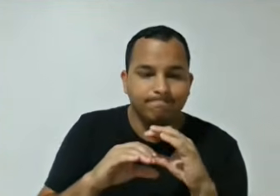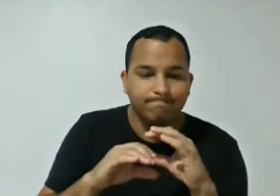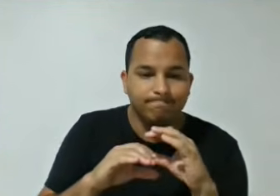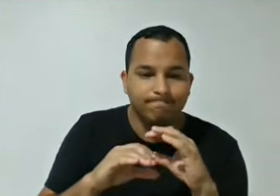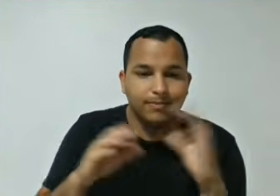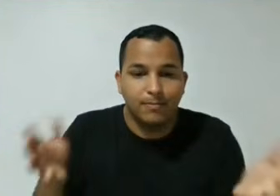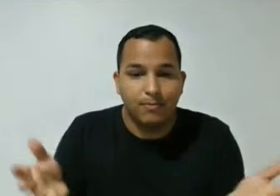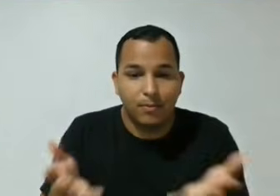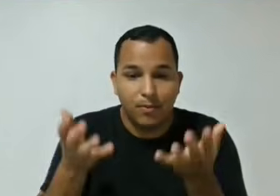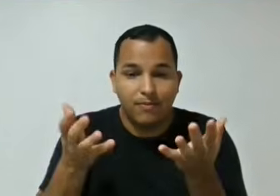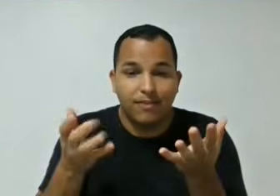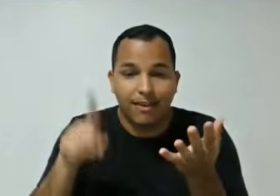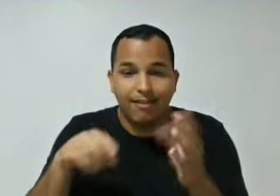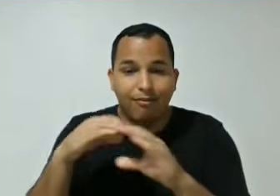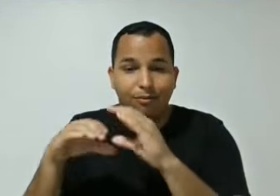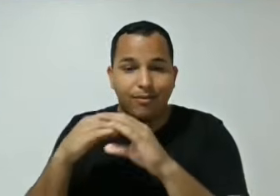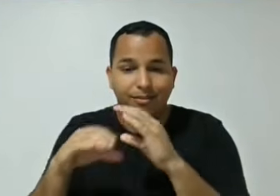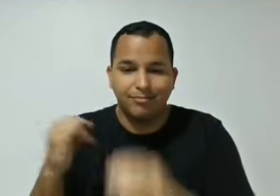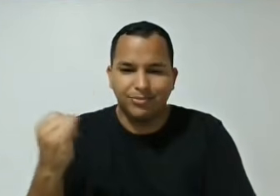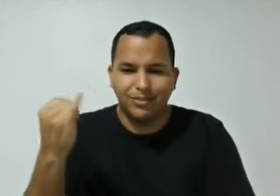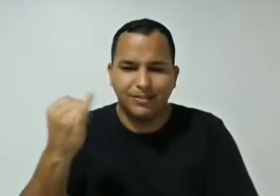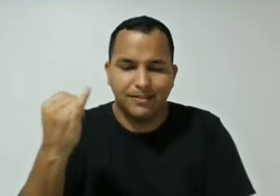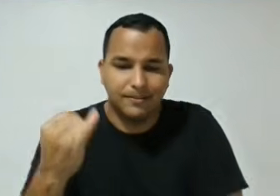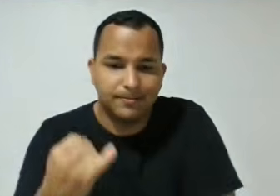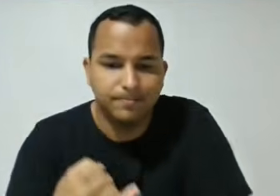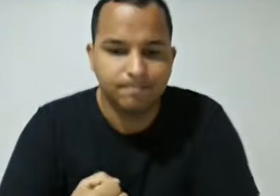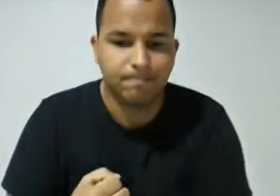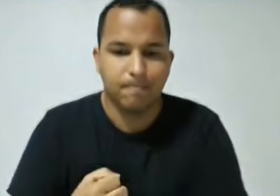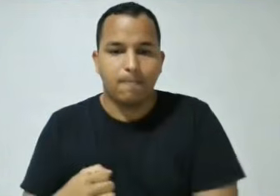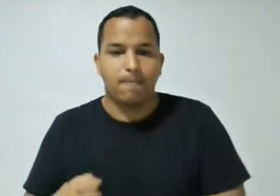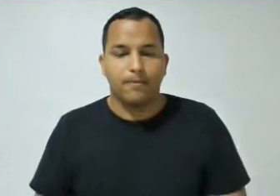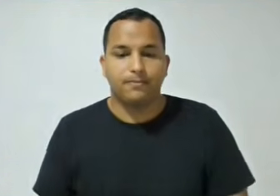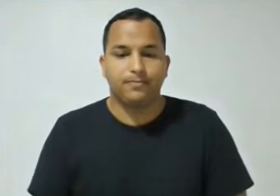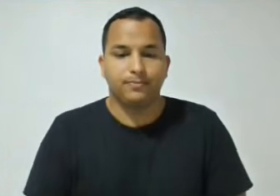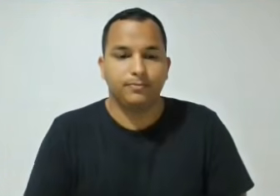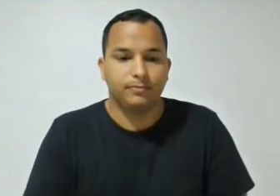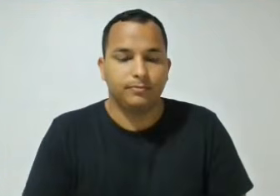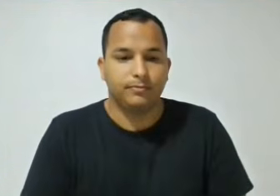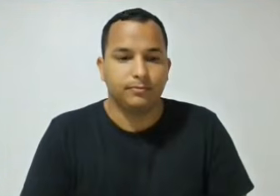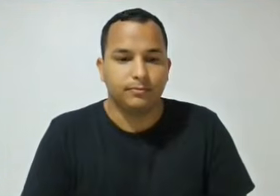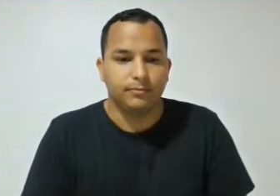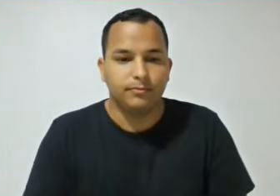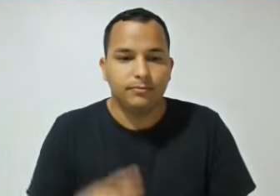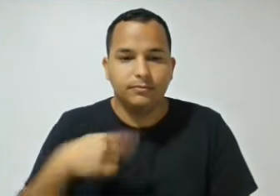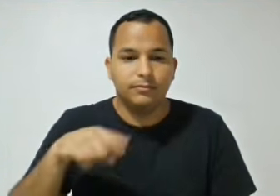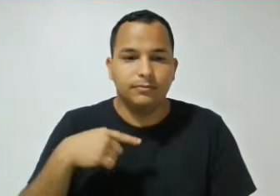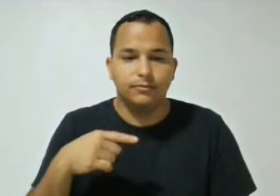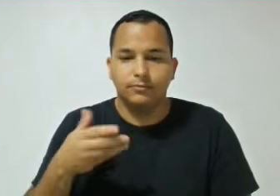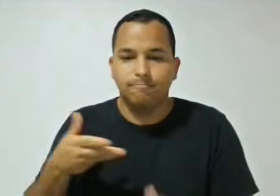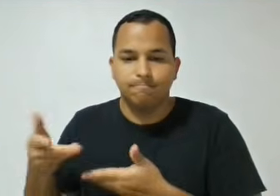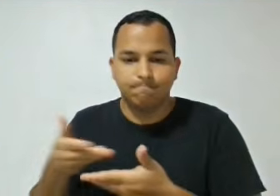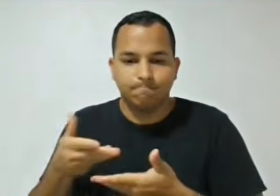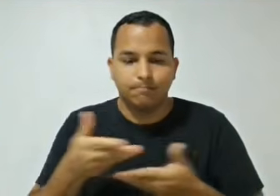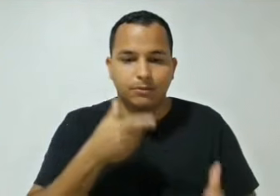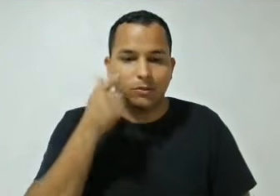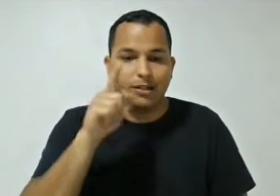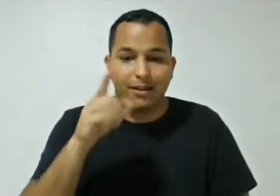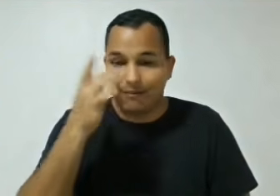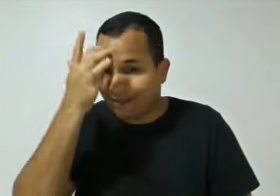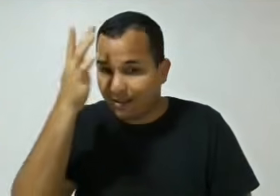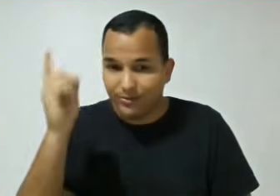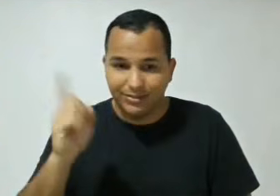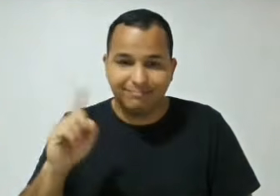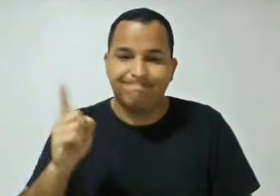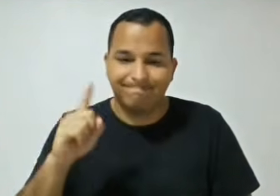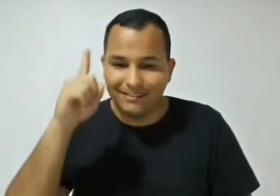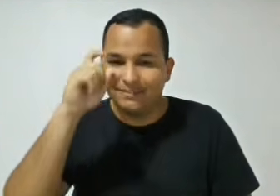tipo de diálogo, para ver se a gente agimenta mais pessoas para o nosso lado, para a gente trocar figurinha. Não é fácil fazer reunião. Não